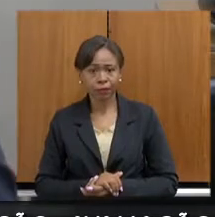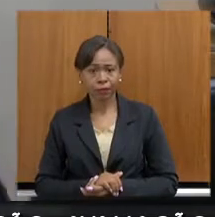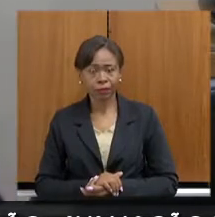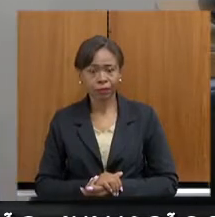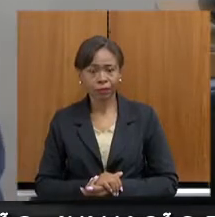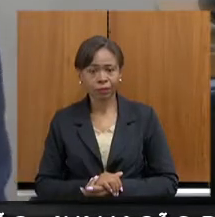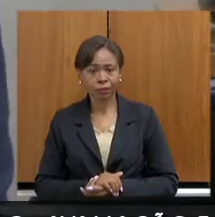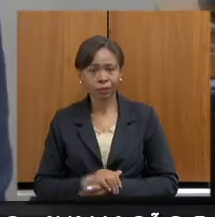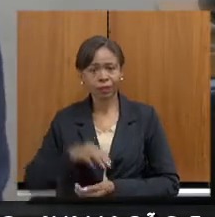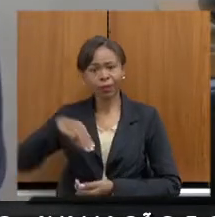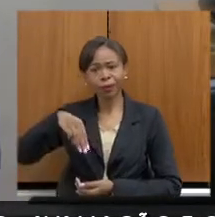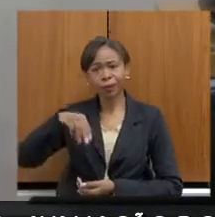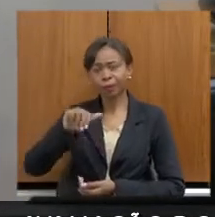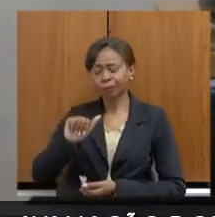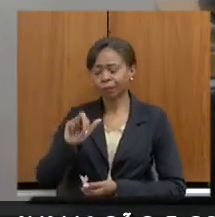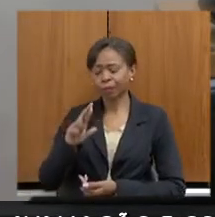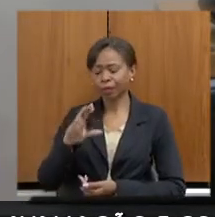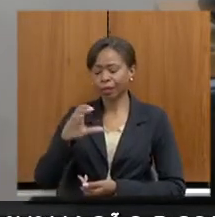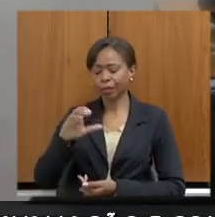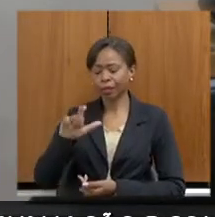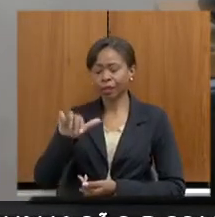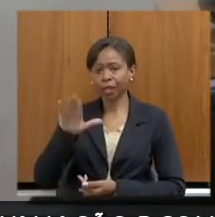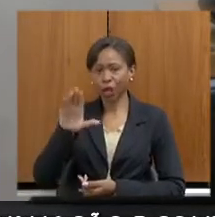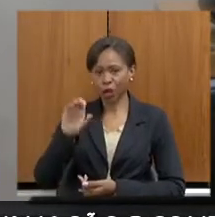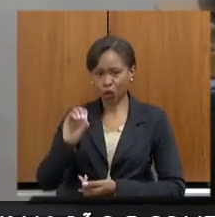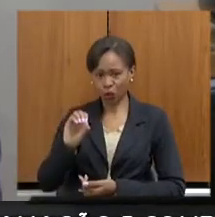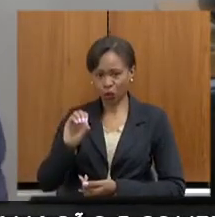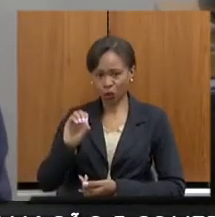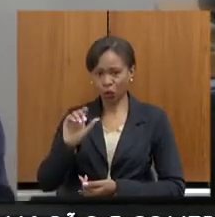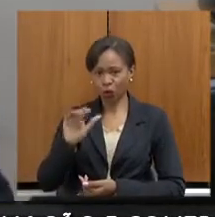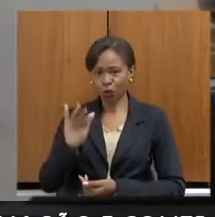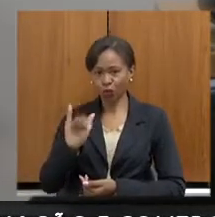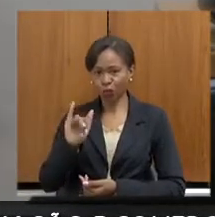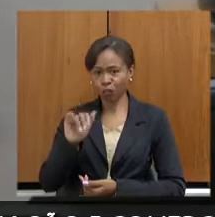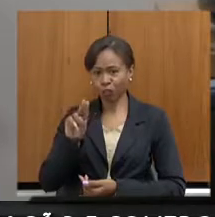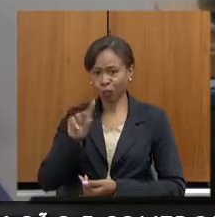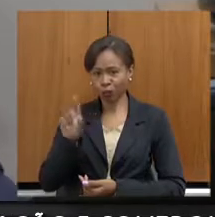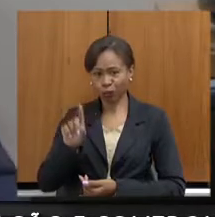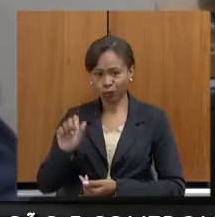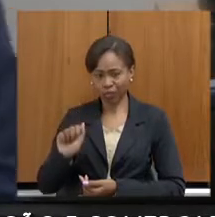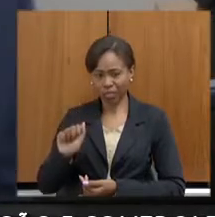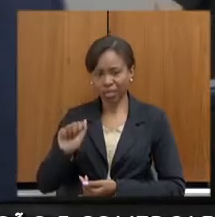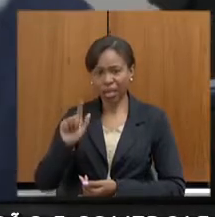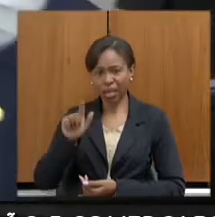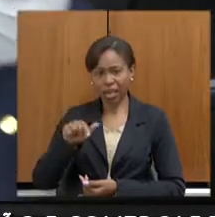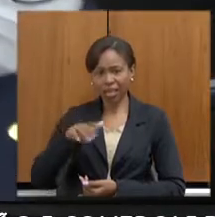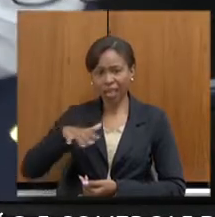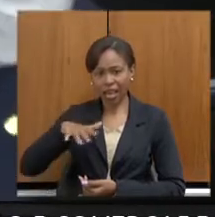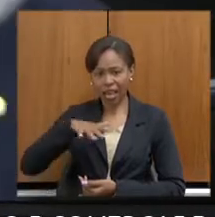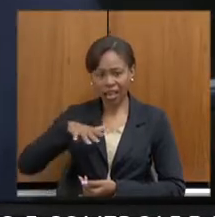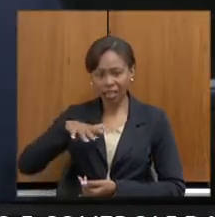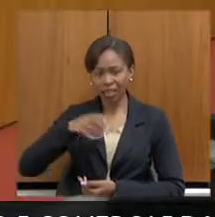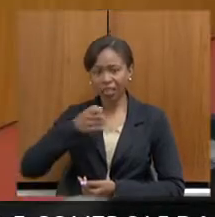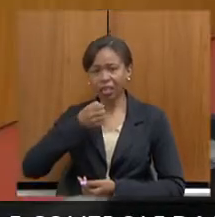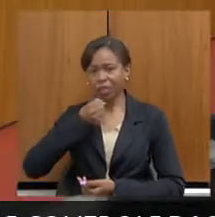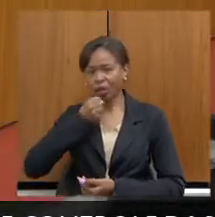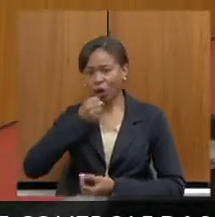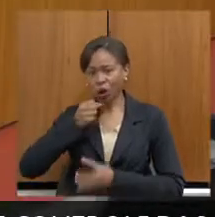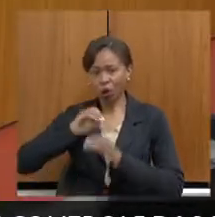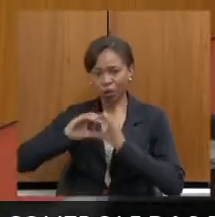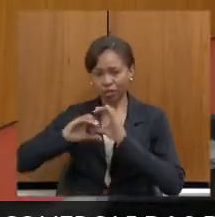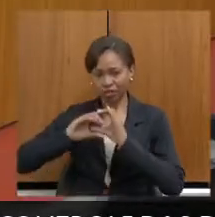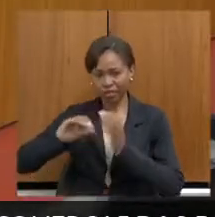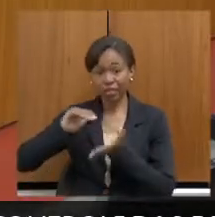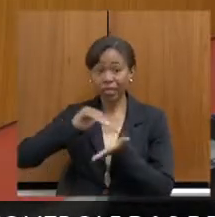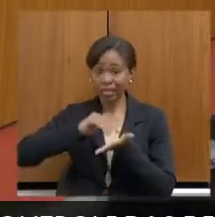e do Marcelo Fiuza que eu setor de imprensa da secretaria a e